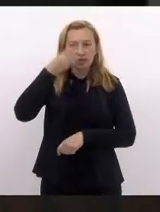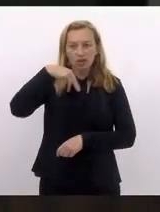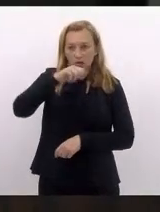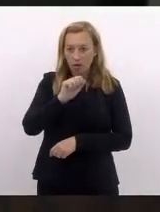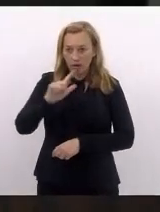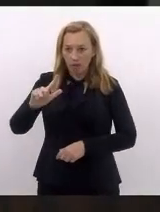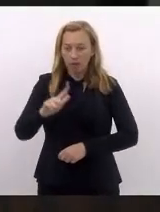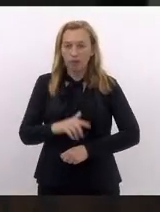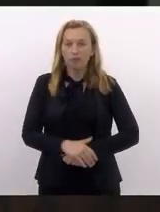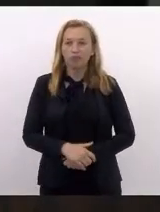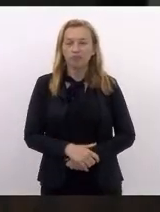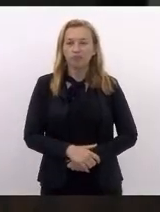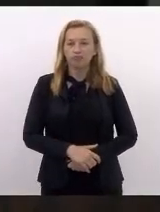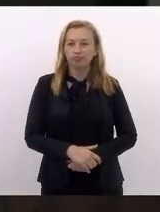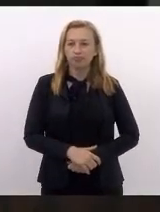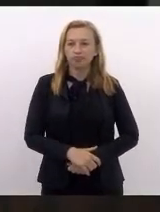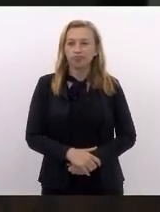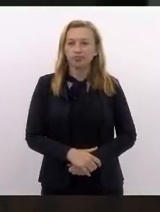a